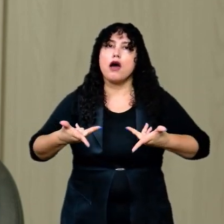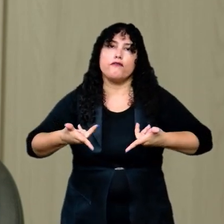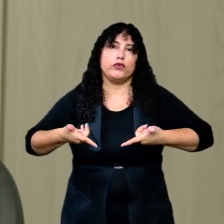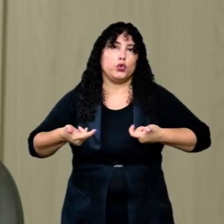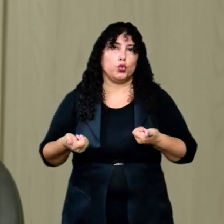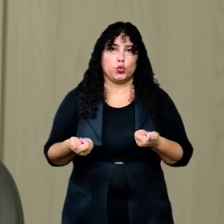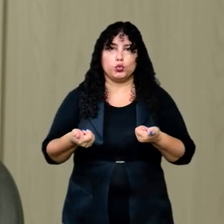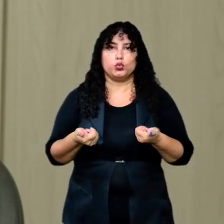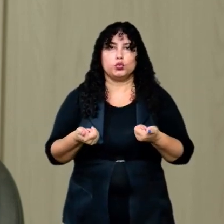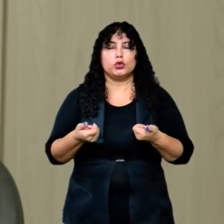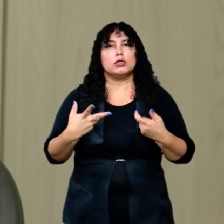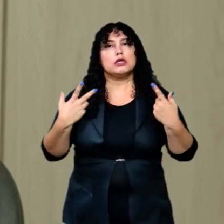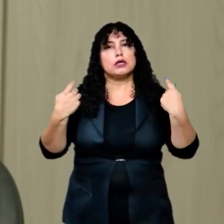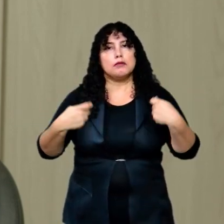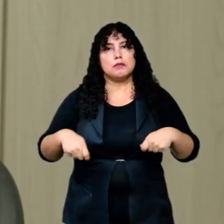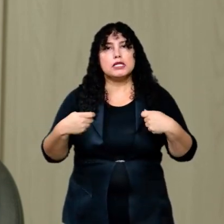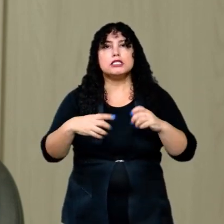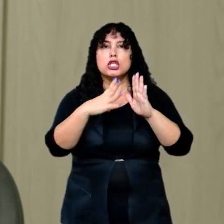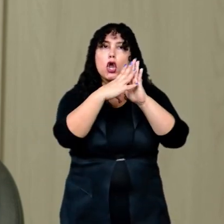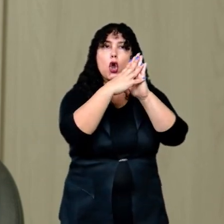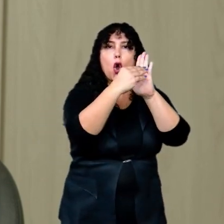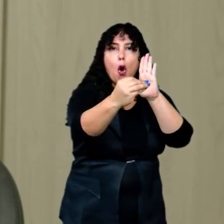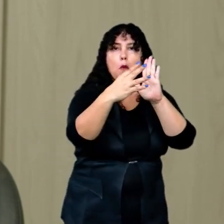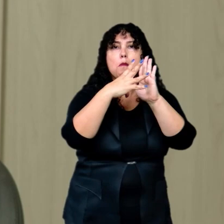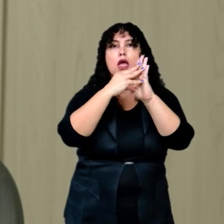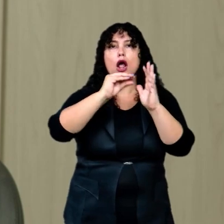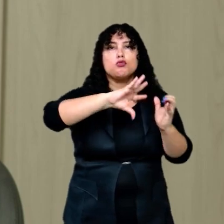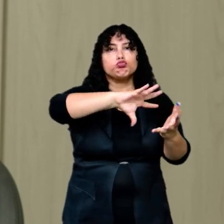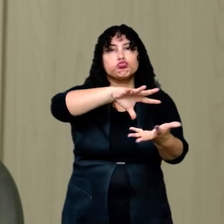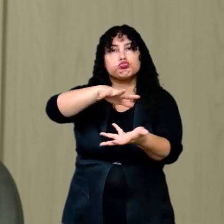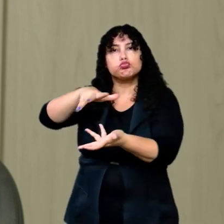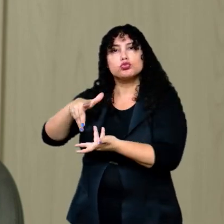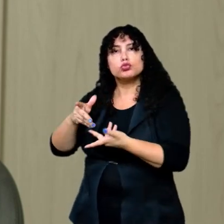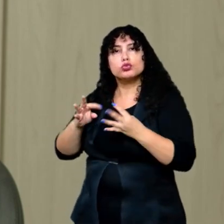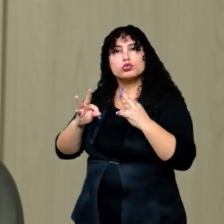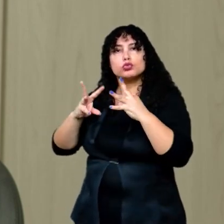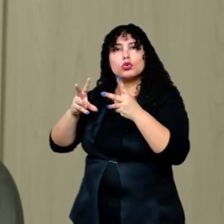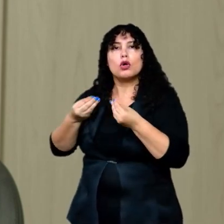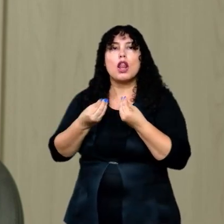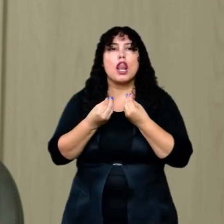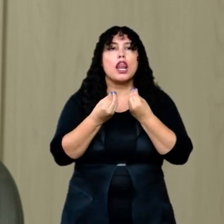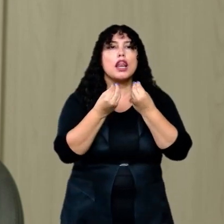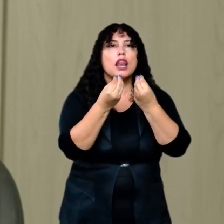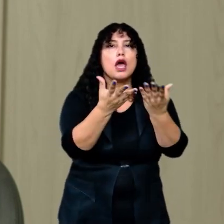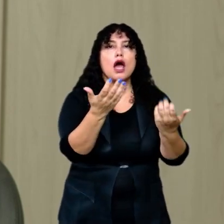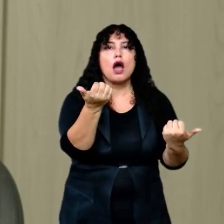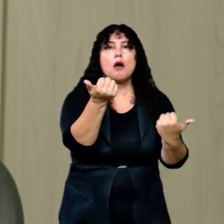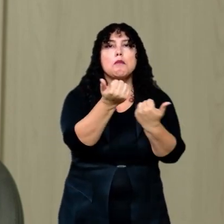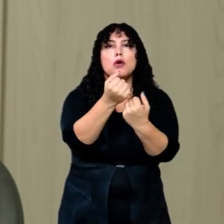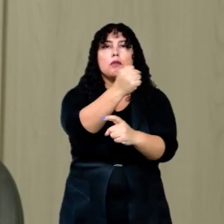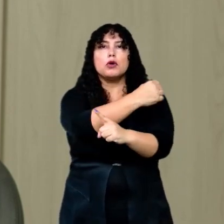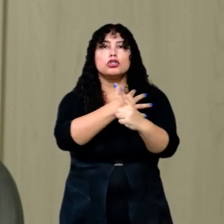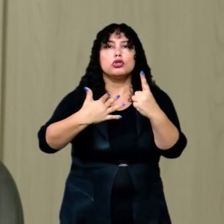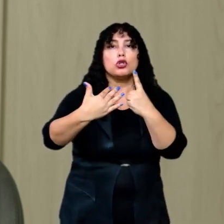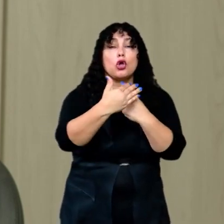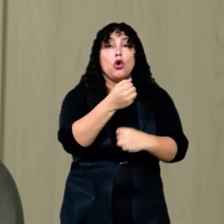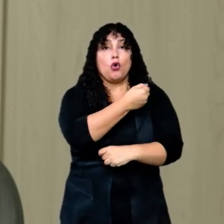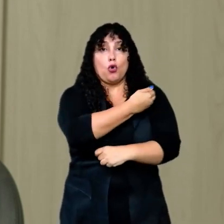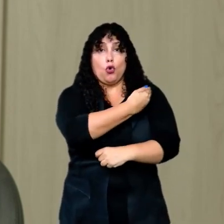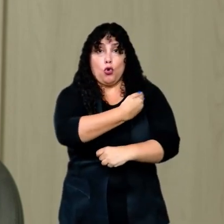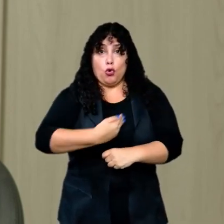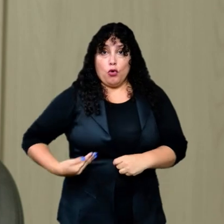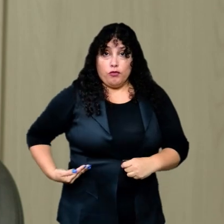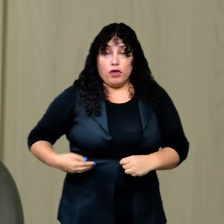maravilhoso, né, que deveria ser copiado internacionalmente. Você poder dar apoio à sociedade, o governo dar esse apoio, isso é